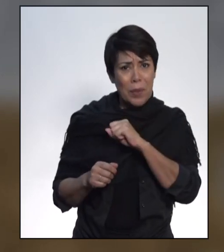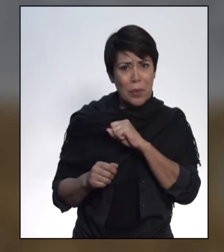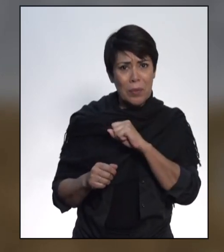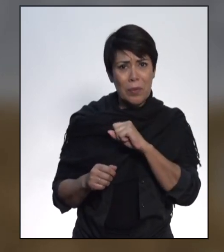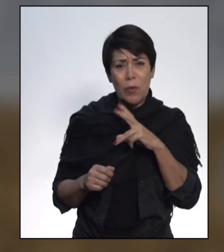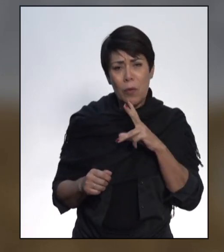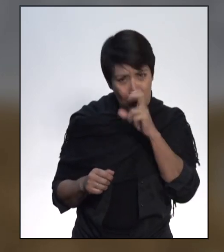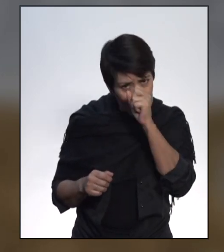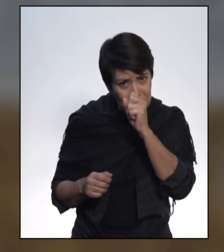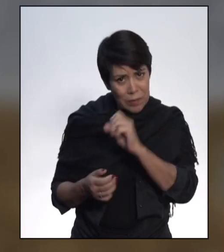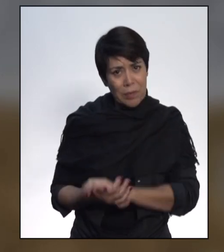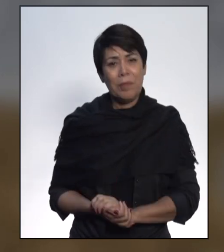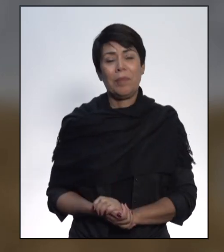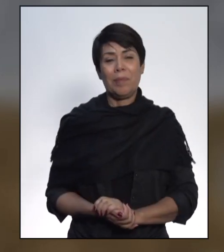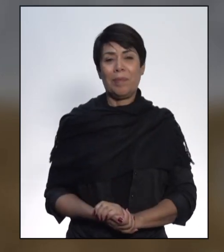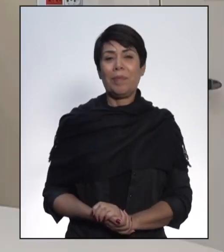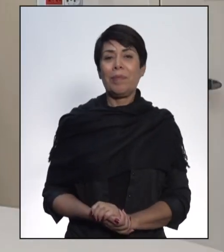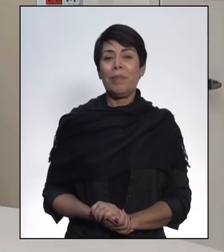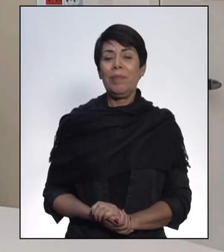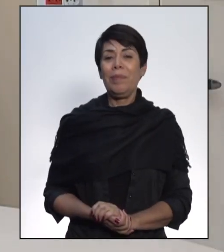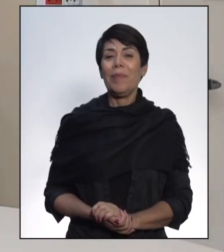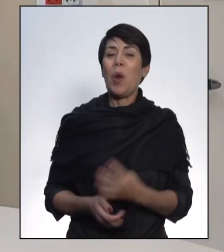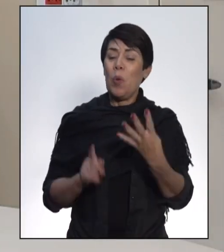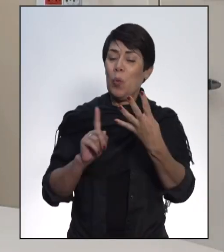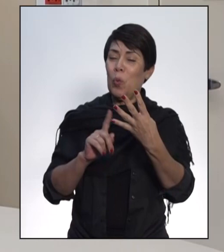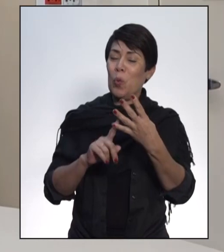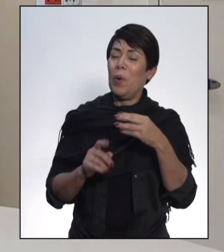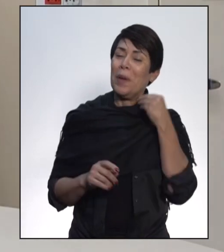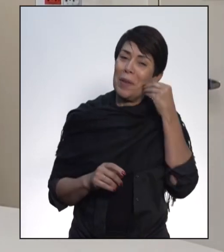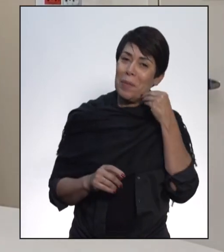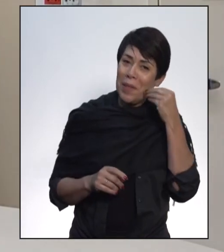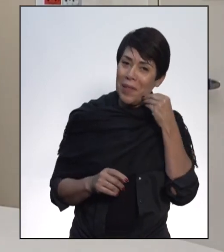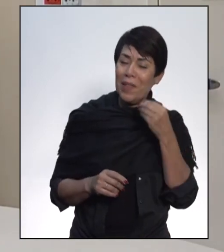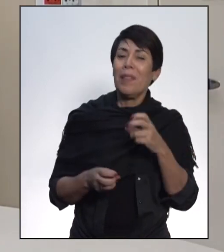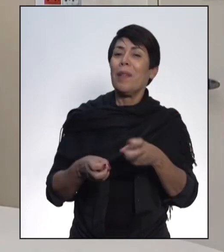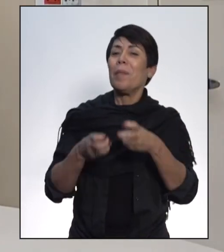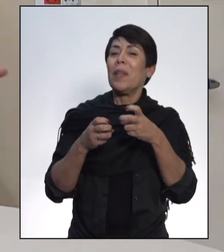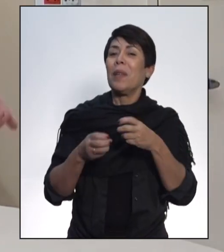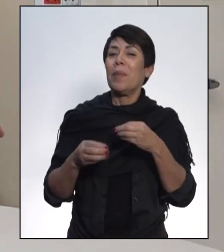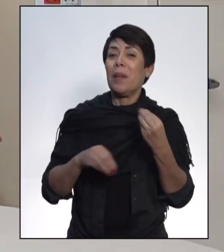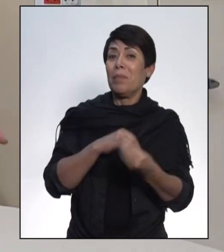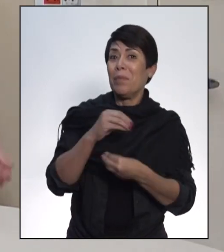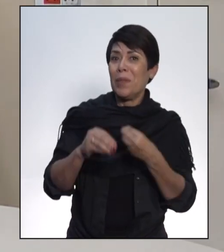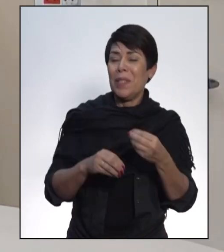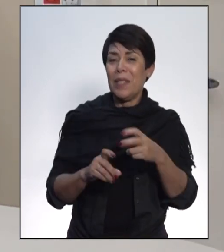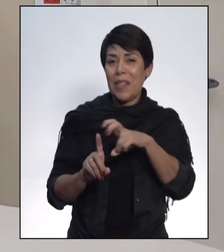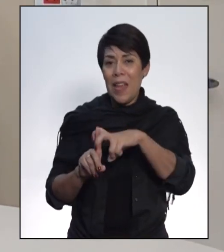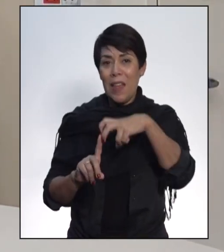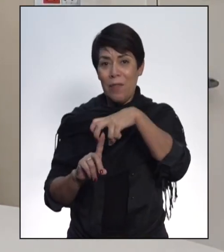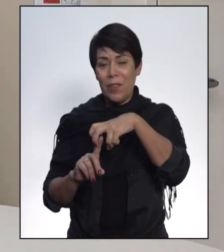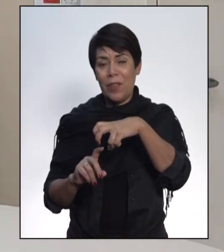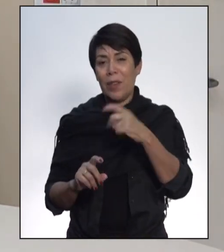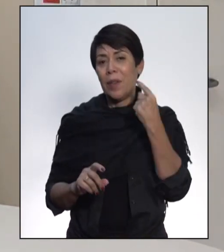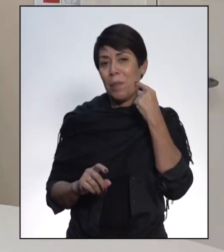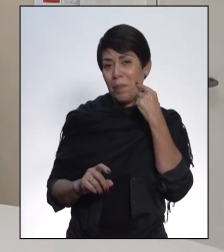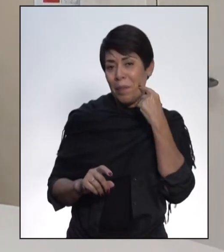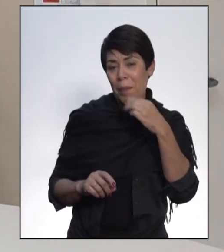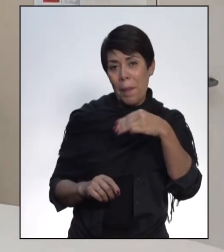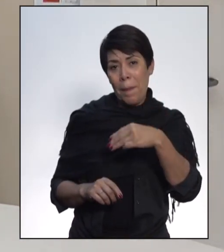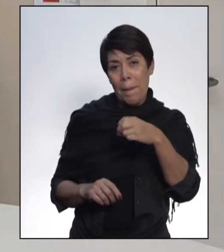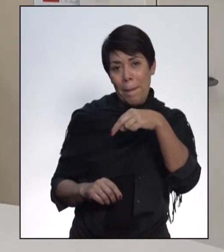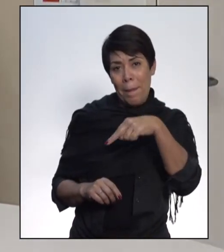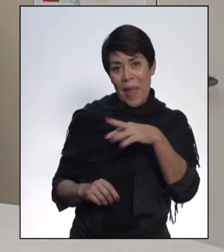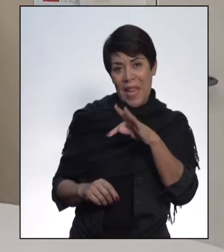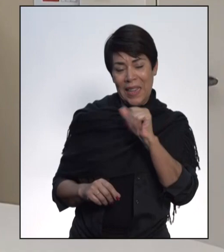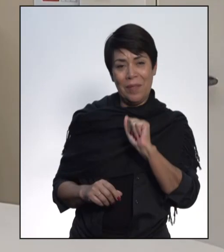intensa. Pessoal, esse foi o nosso quarto experimento, onde a gente viu a interação do refrigerante com a bala de menta.